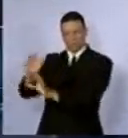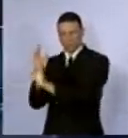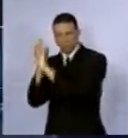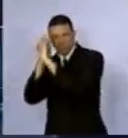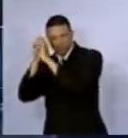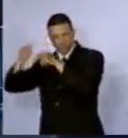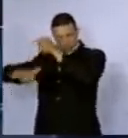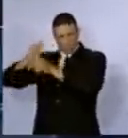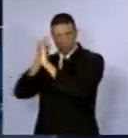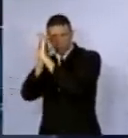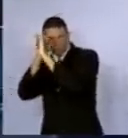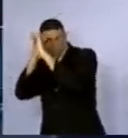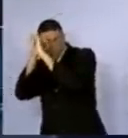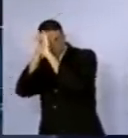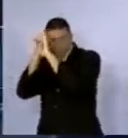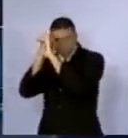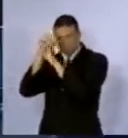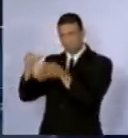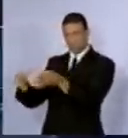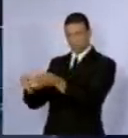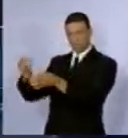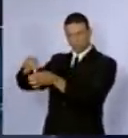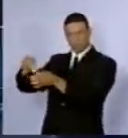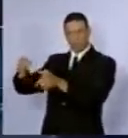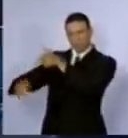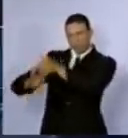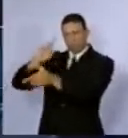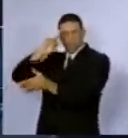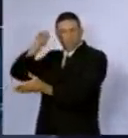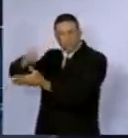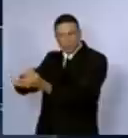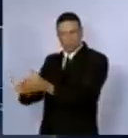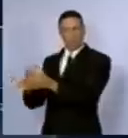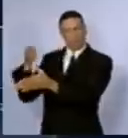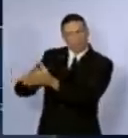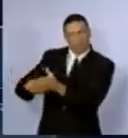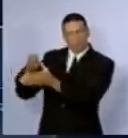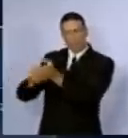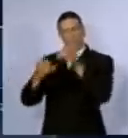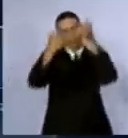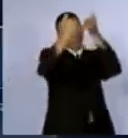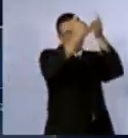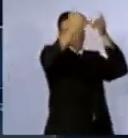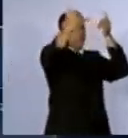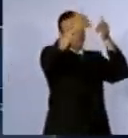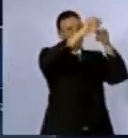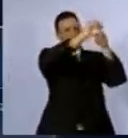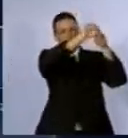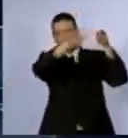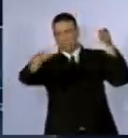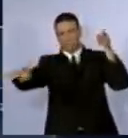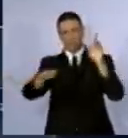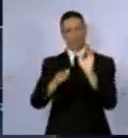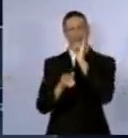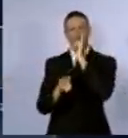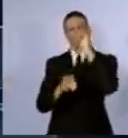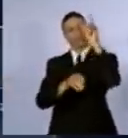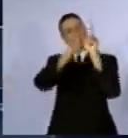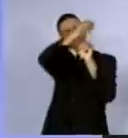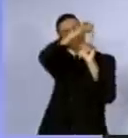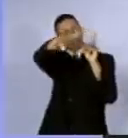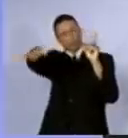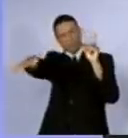engenheiros. E eles são aqueles que começaram a tomar decisões sobre as linhas de transmissão, porque eles